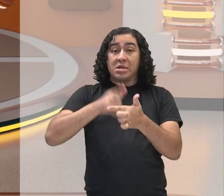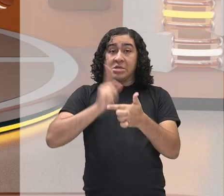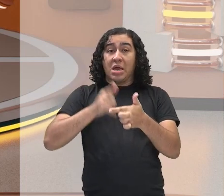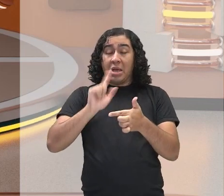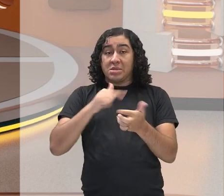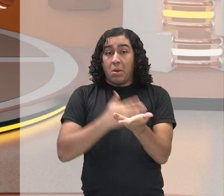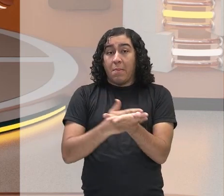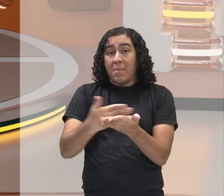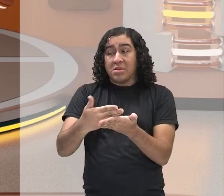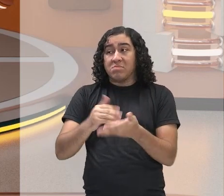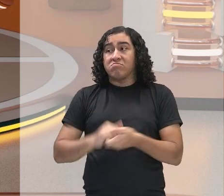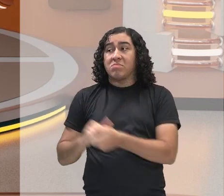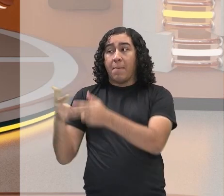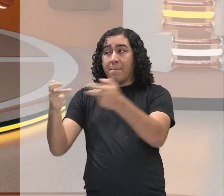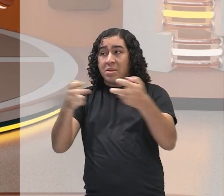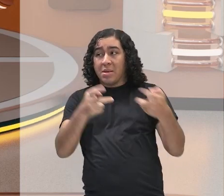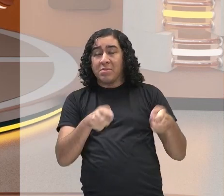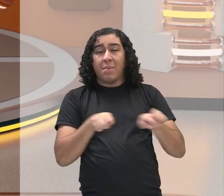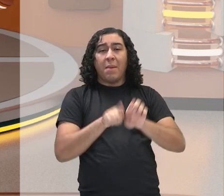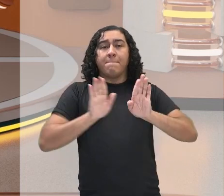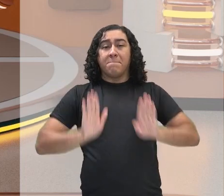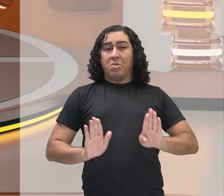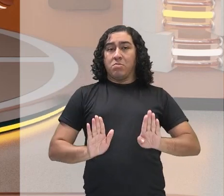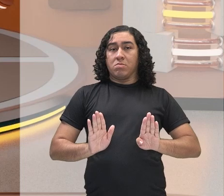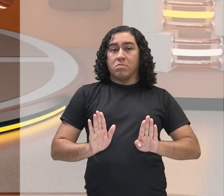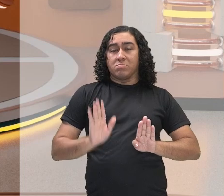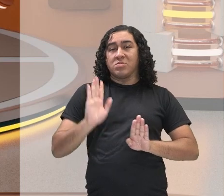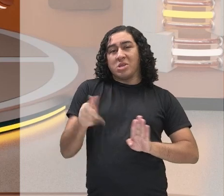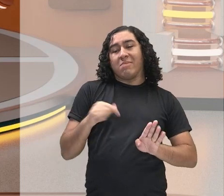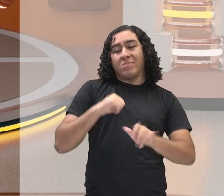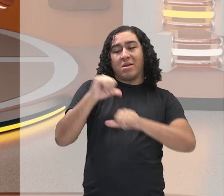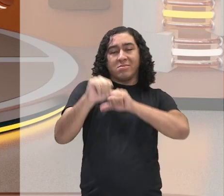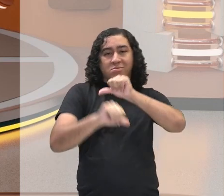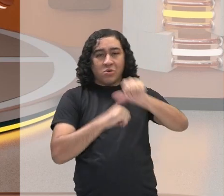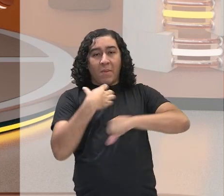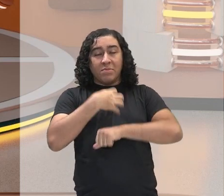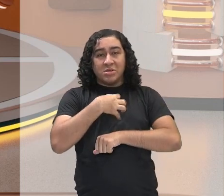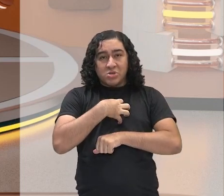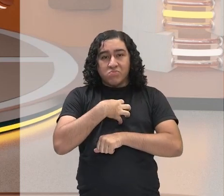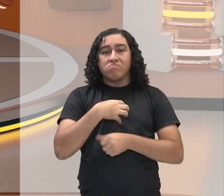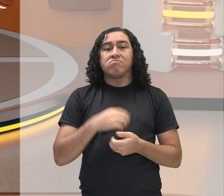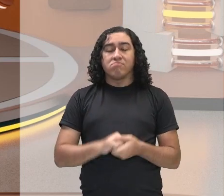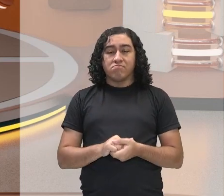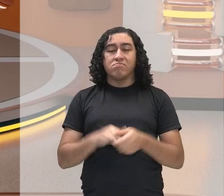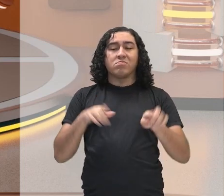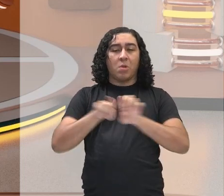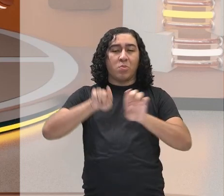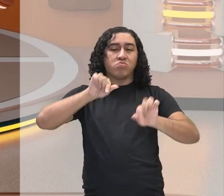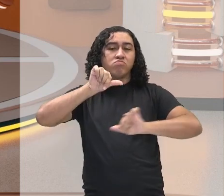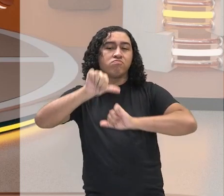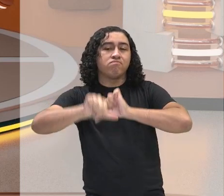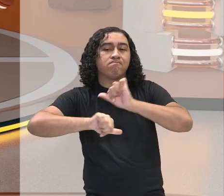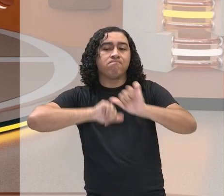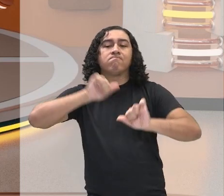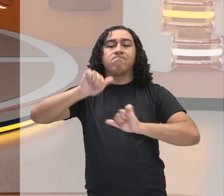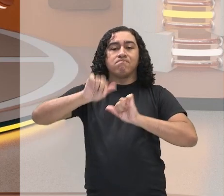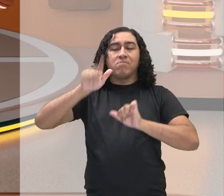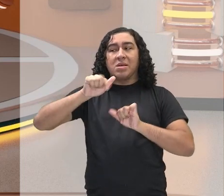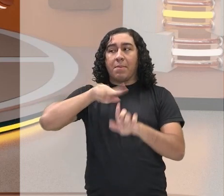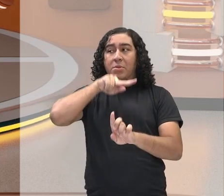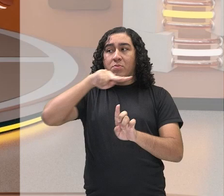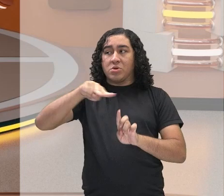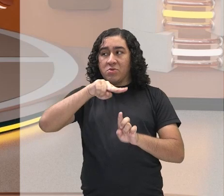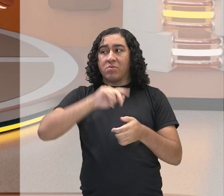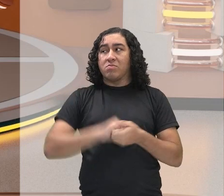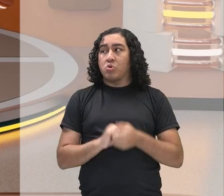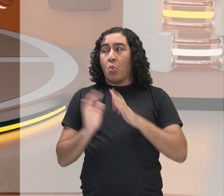a perceber isso daí, ele vai dizer, opa, está na hora de mudar de novo esse pensamento. Está na hora de mudar essa visão de mundo